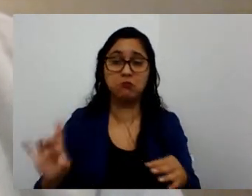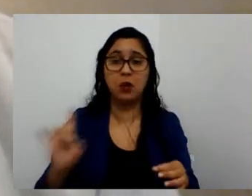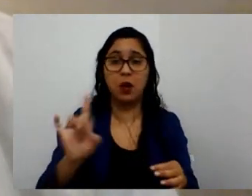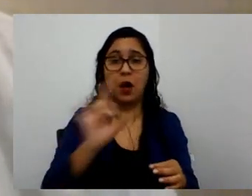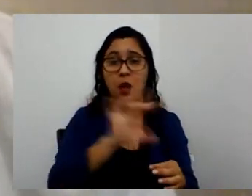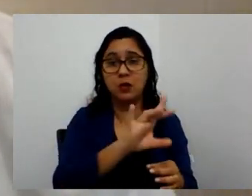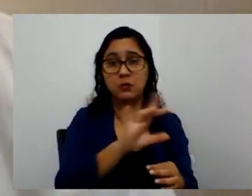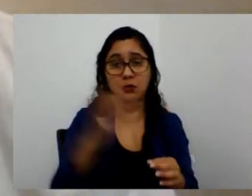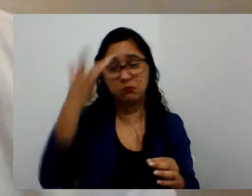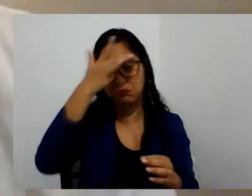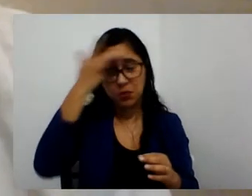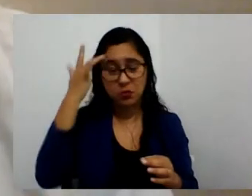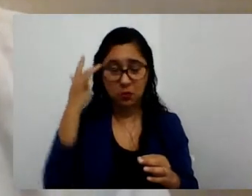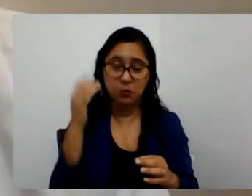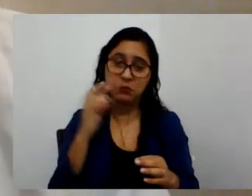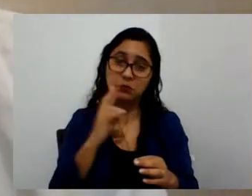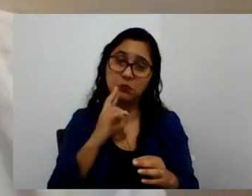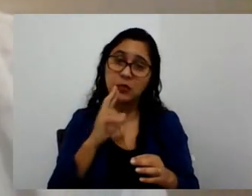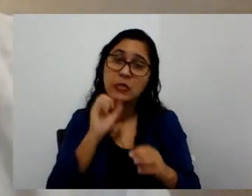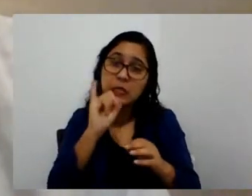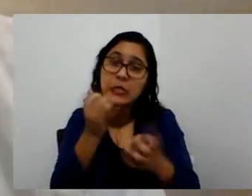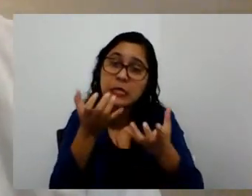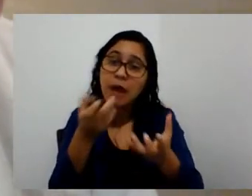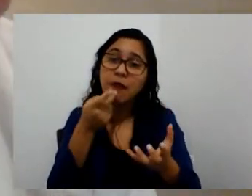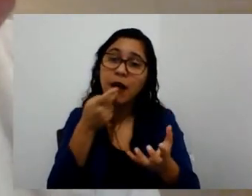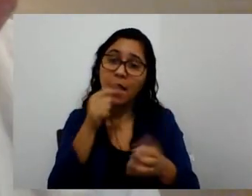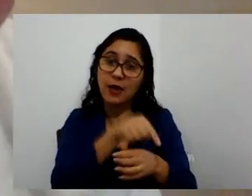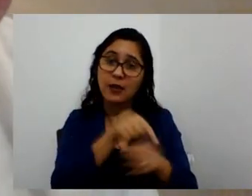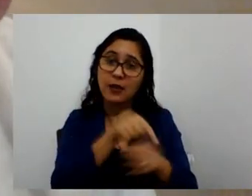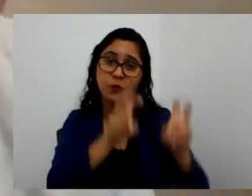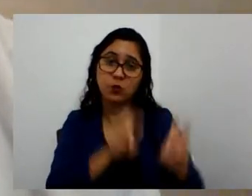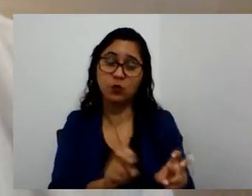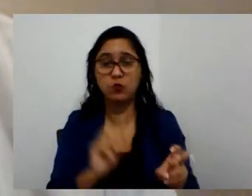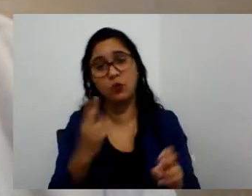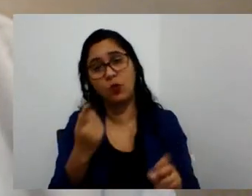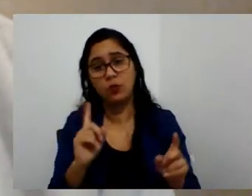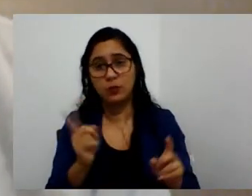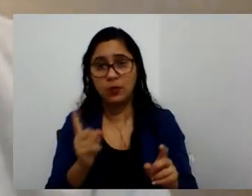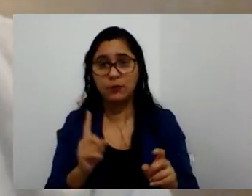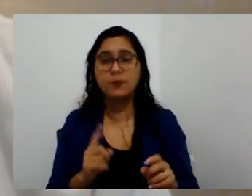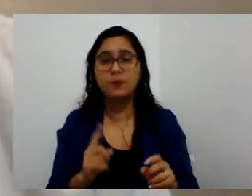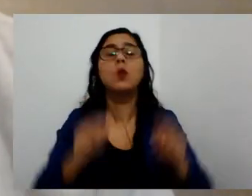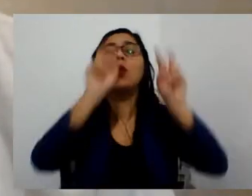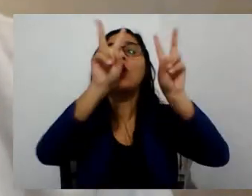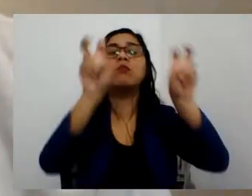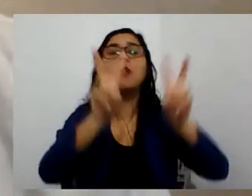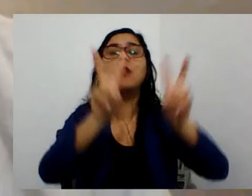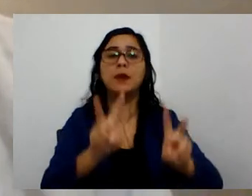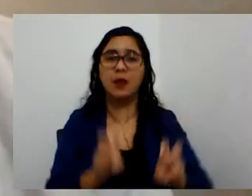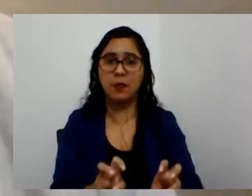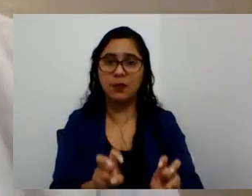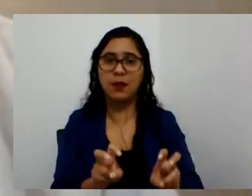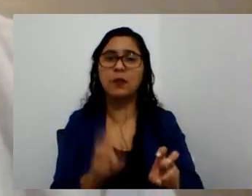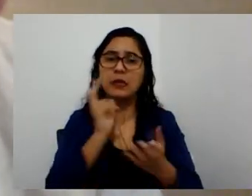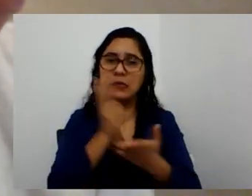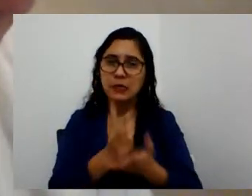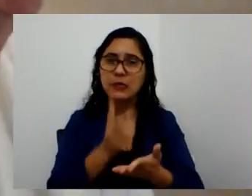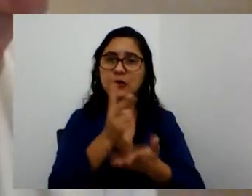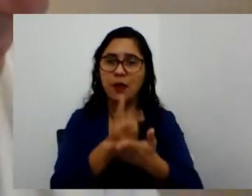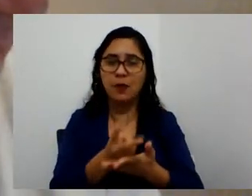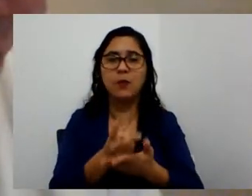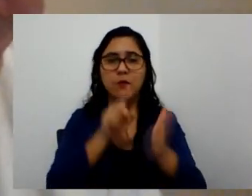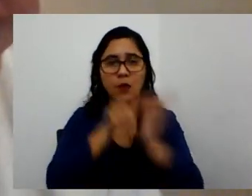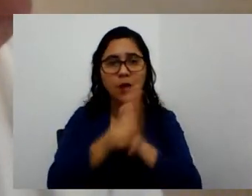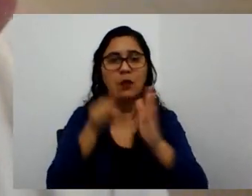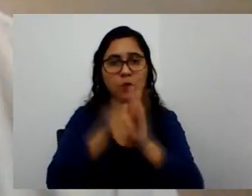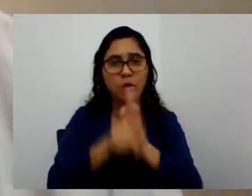docente tocar nessas temáticas ou não. Então, as 3 temáticas que foram reiteradamente